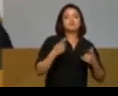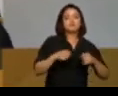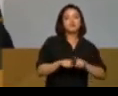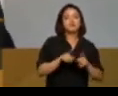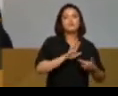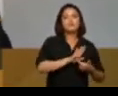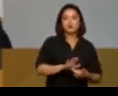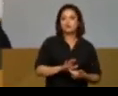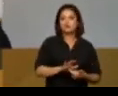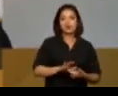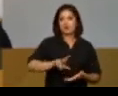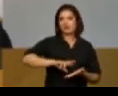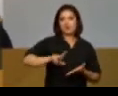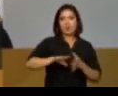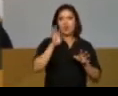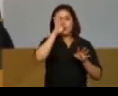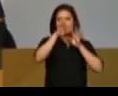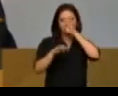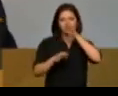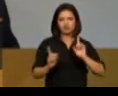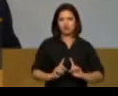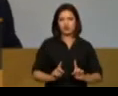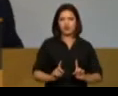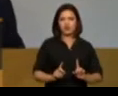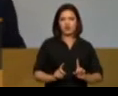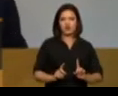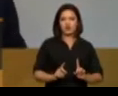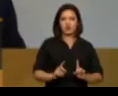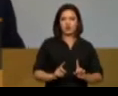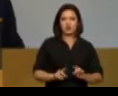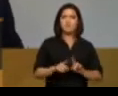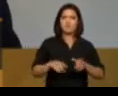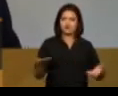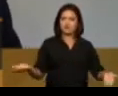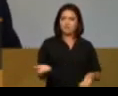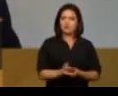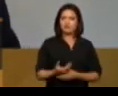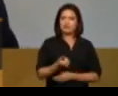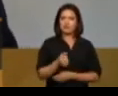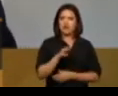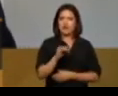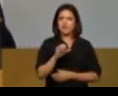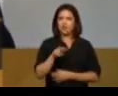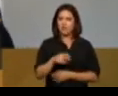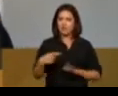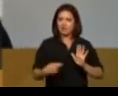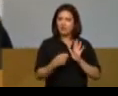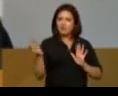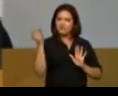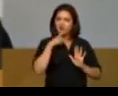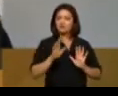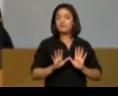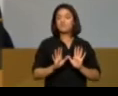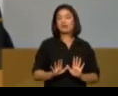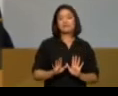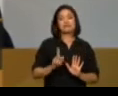demonstrar que não estava abusando do poder econômico e processar a ABICOM por fazer uma denúncia falsa. Então,